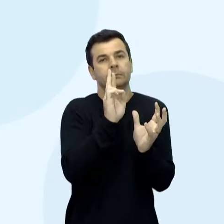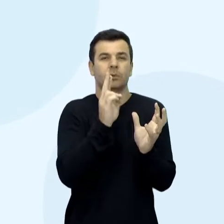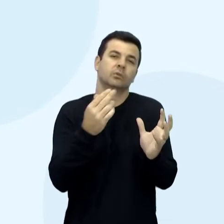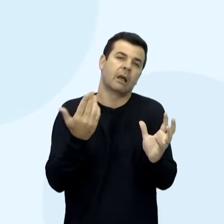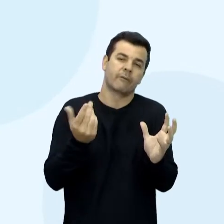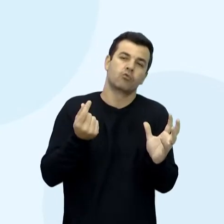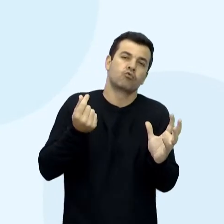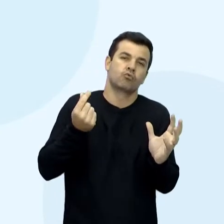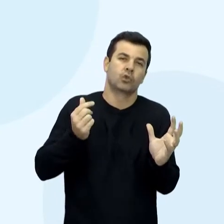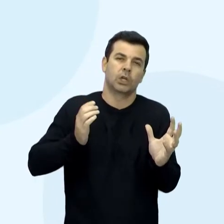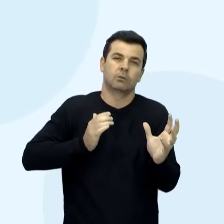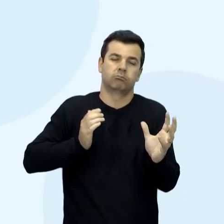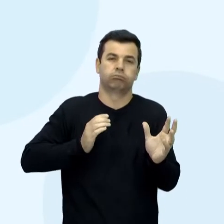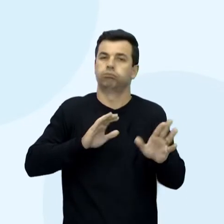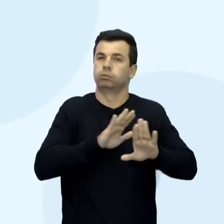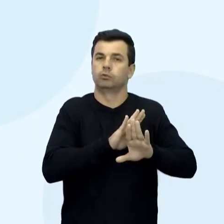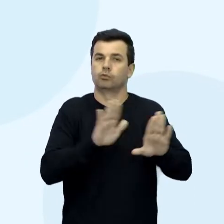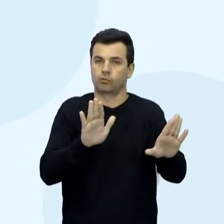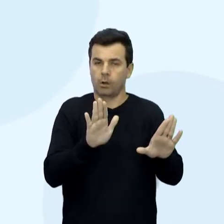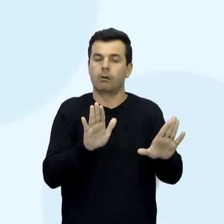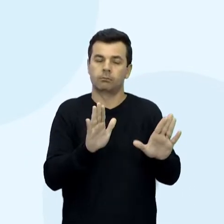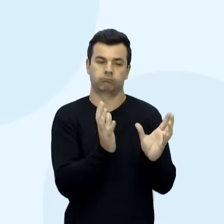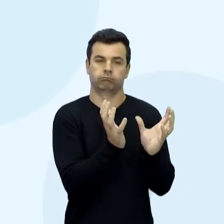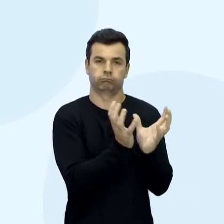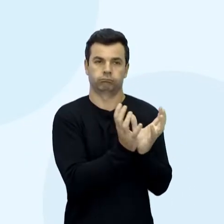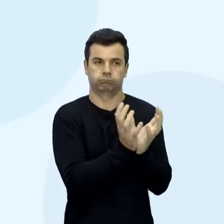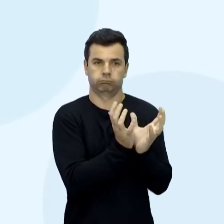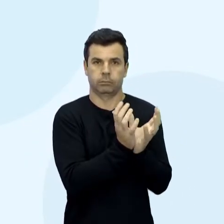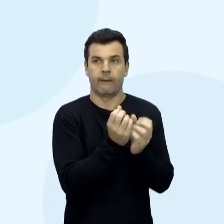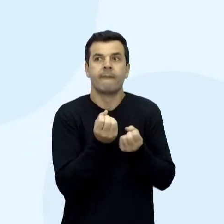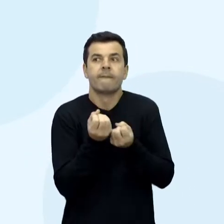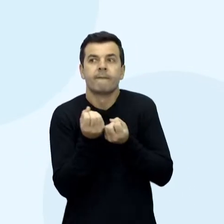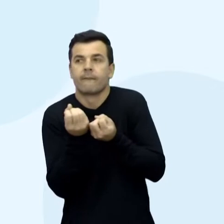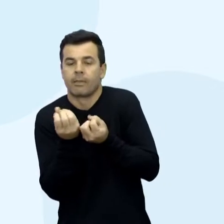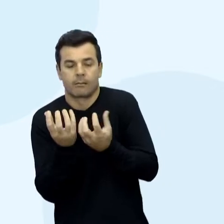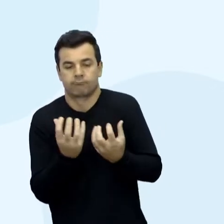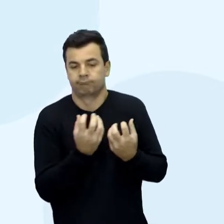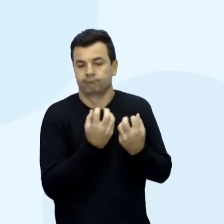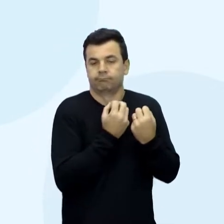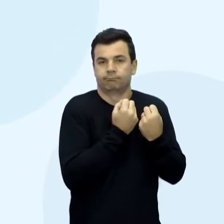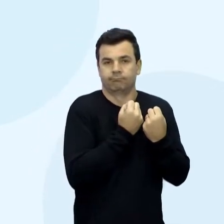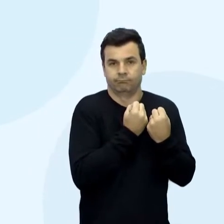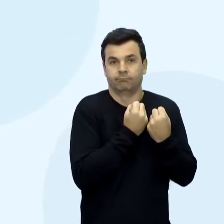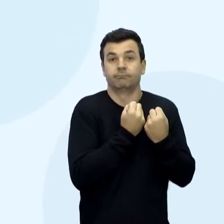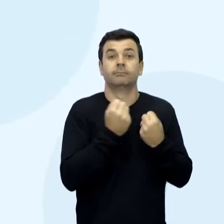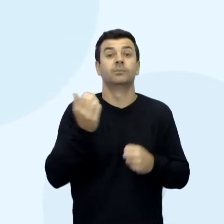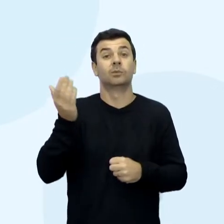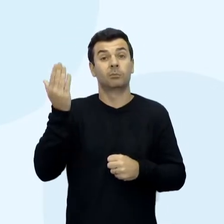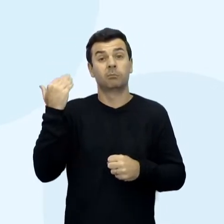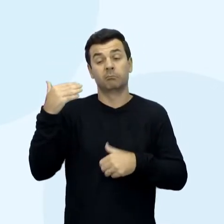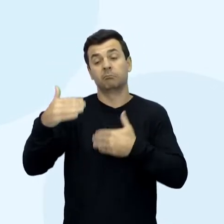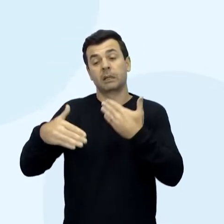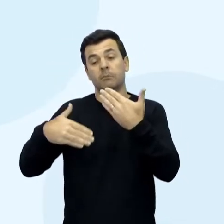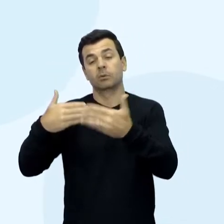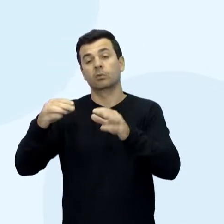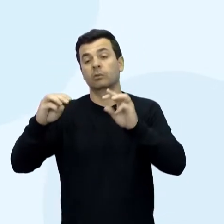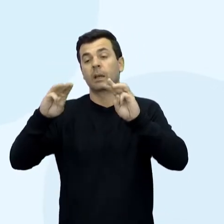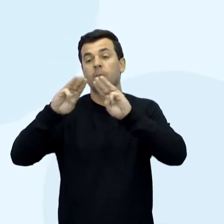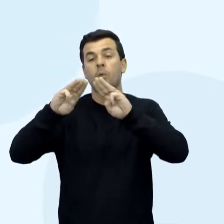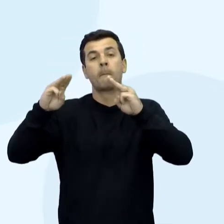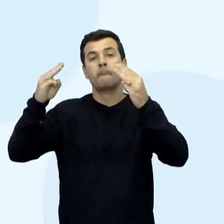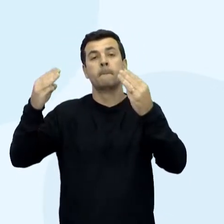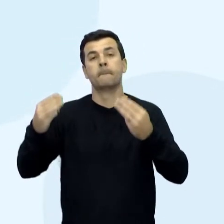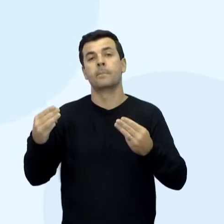né? Então é bem elitizado, né? Então no período medieval a ideia de museu praticamente desapareceu. E o